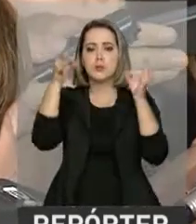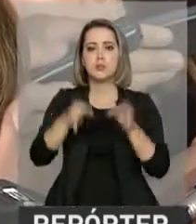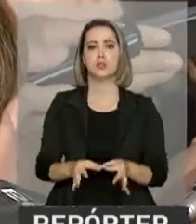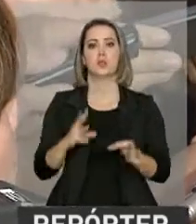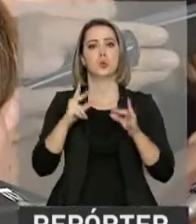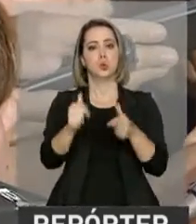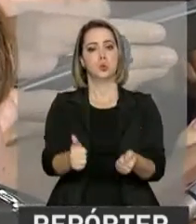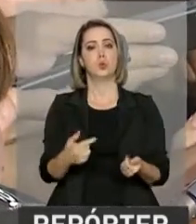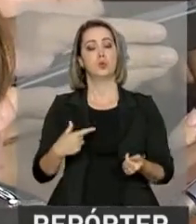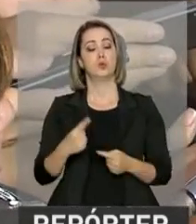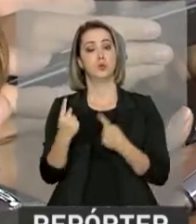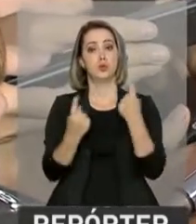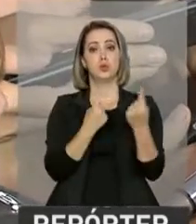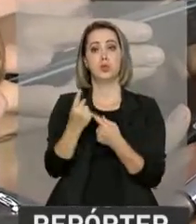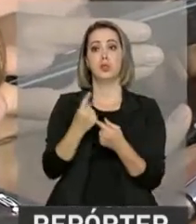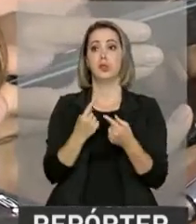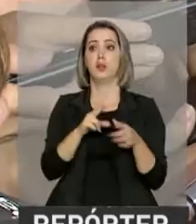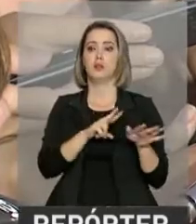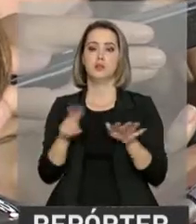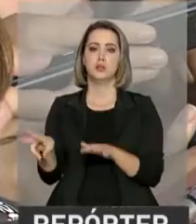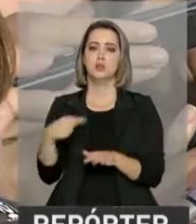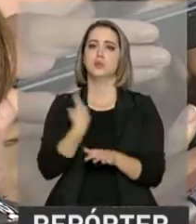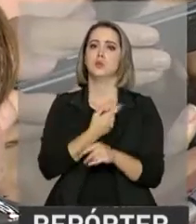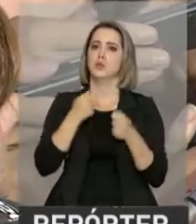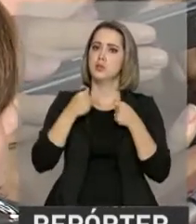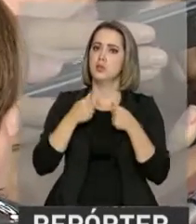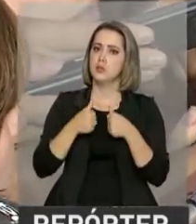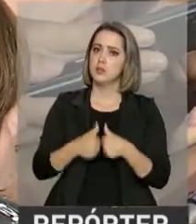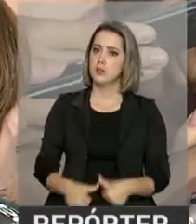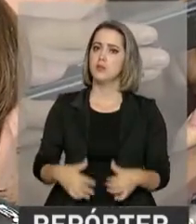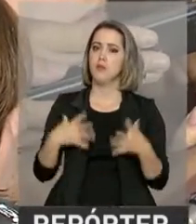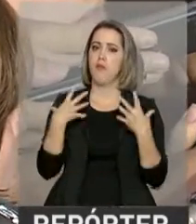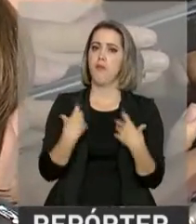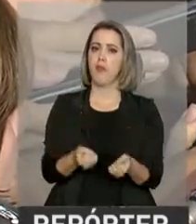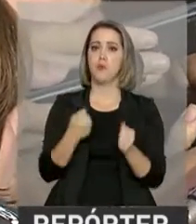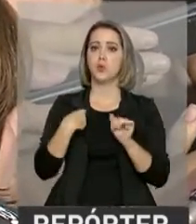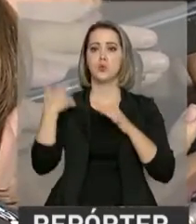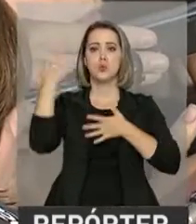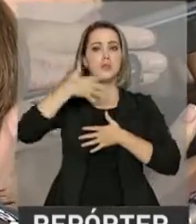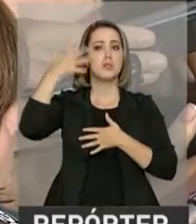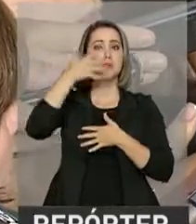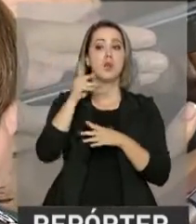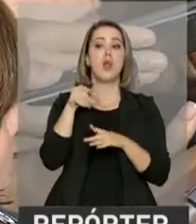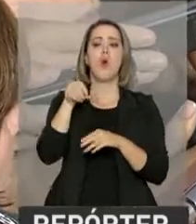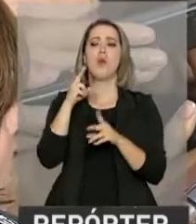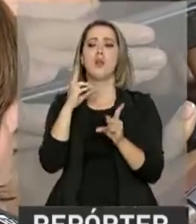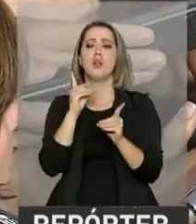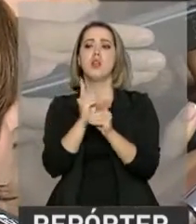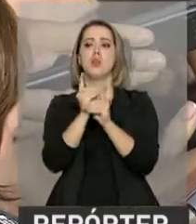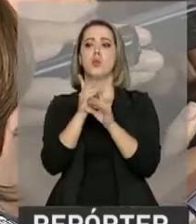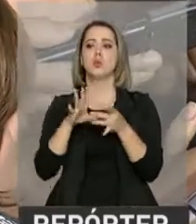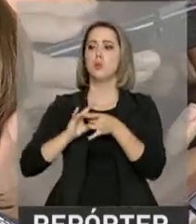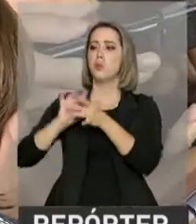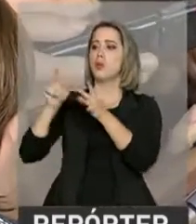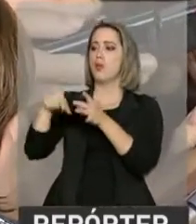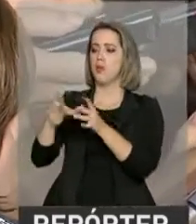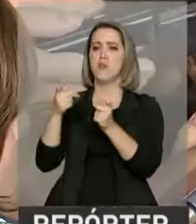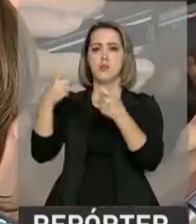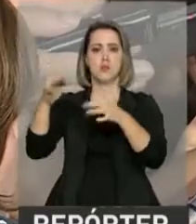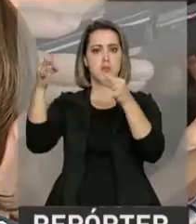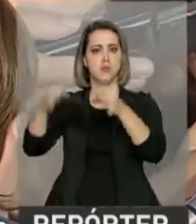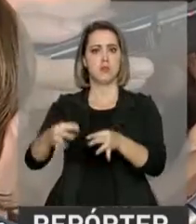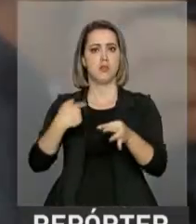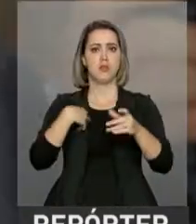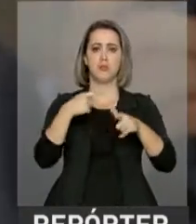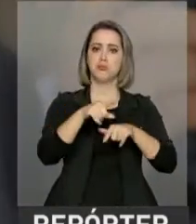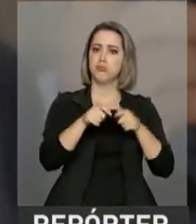que cada semana, no final de cada semana, nós vamos fazer um esclarecimento ao público do que encontramos e quem está livre, enfim, como as coisas devem andar